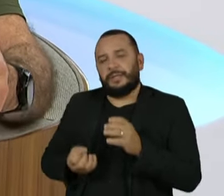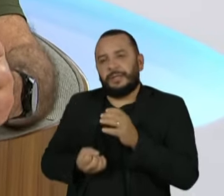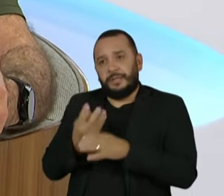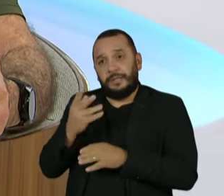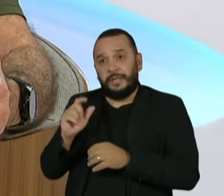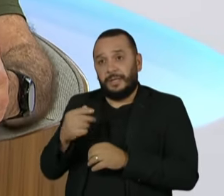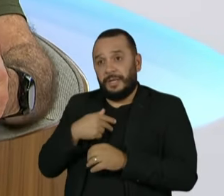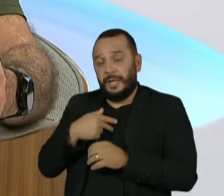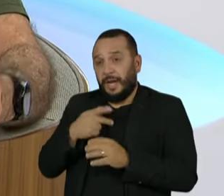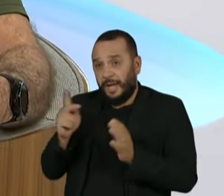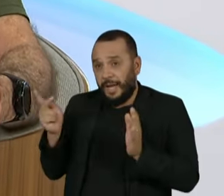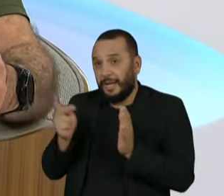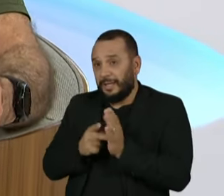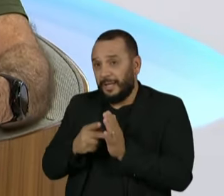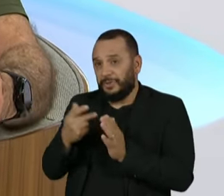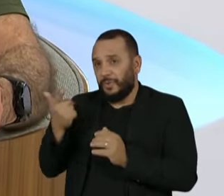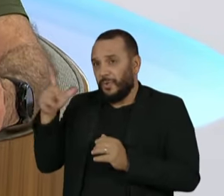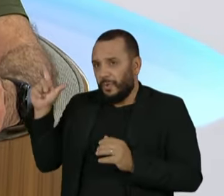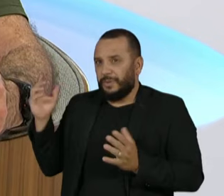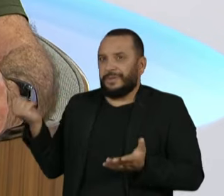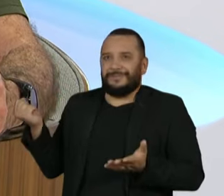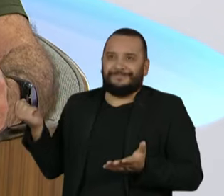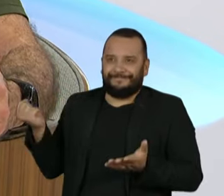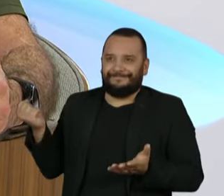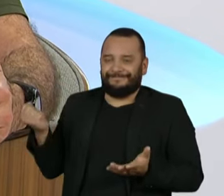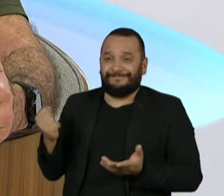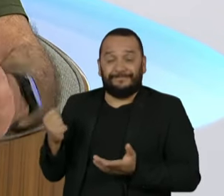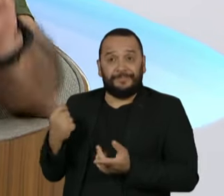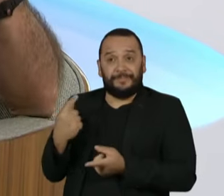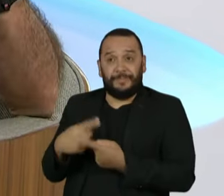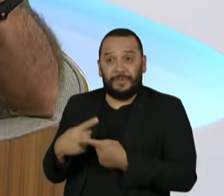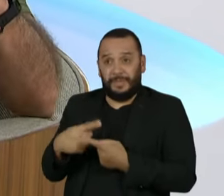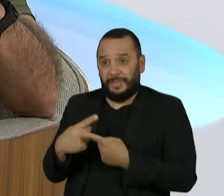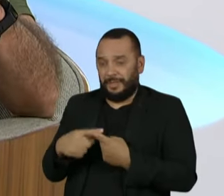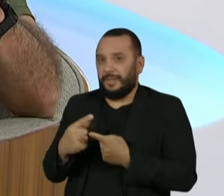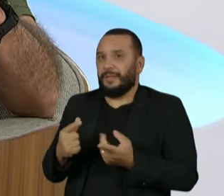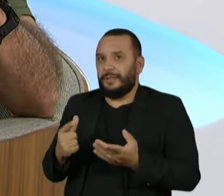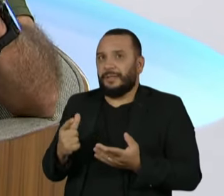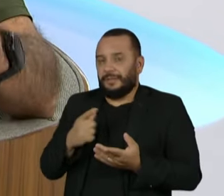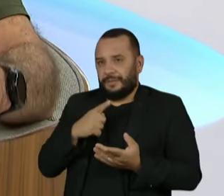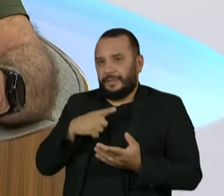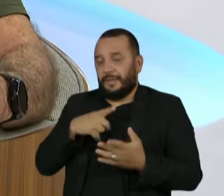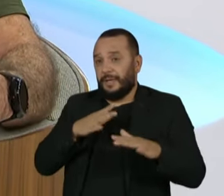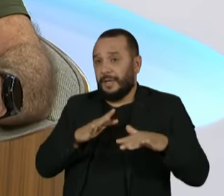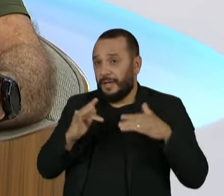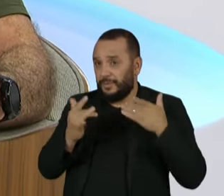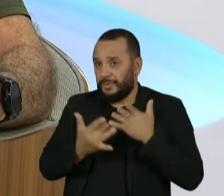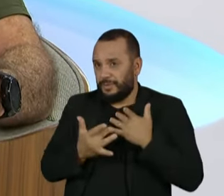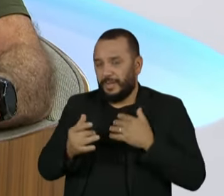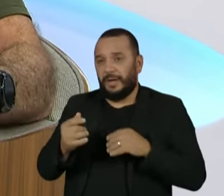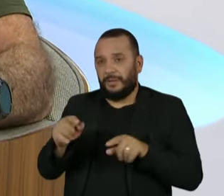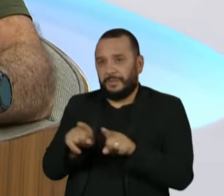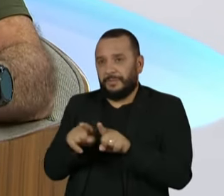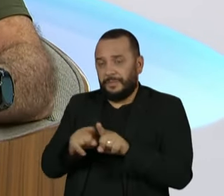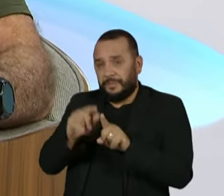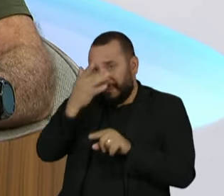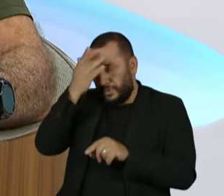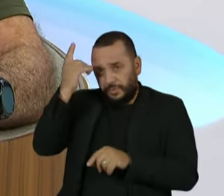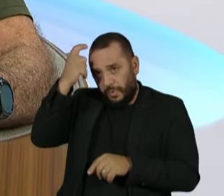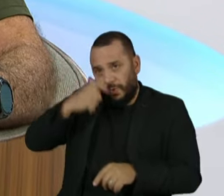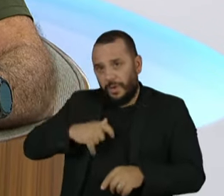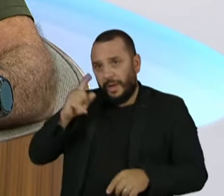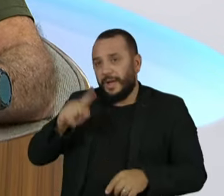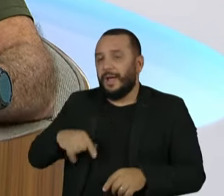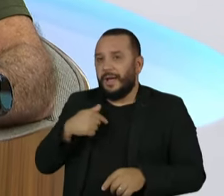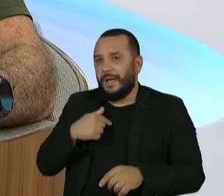agora é em escala basicamente cada pessoa cada gente em rede é um jornal e cada agente em rede com certo grau